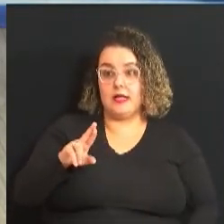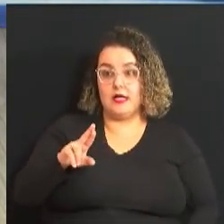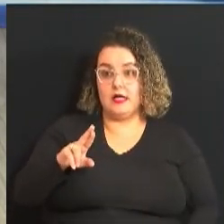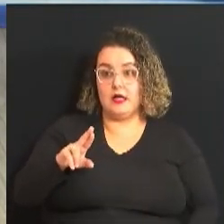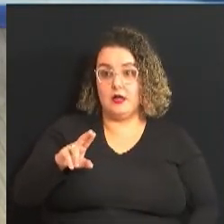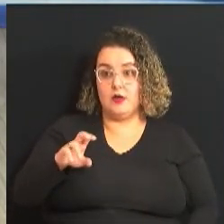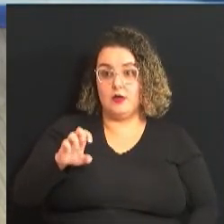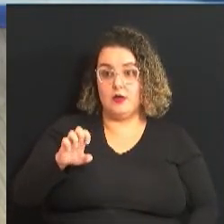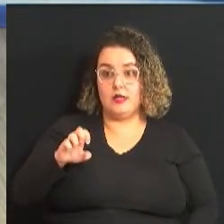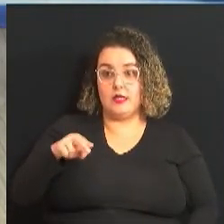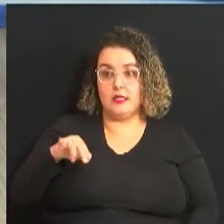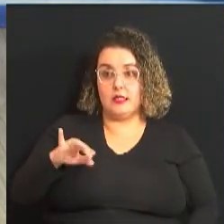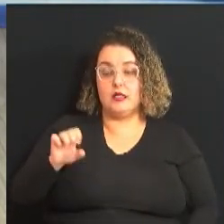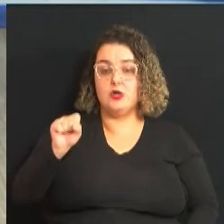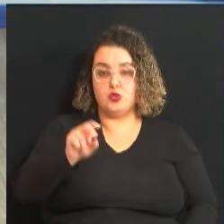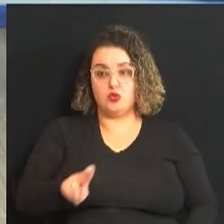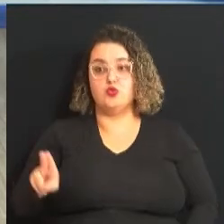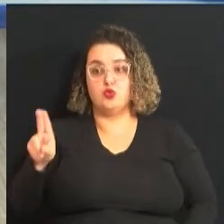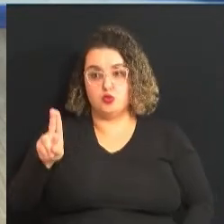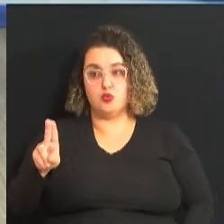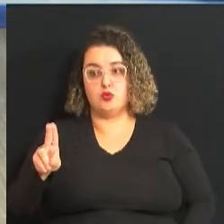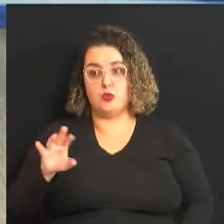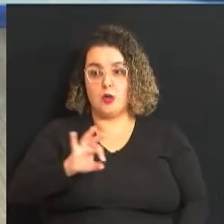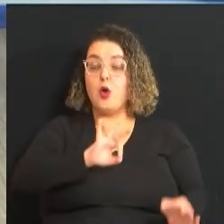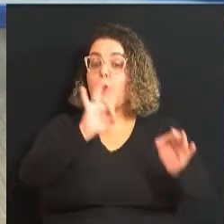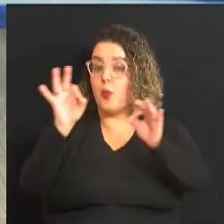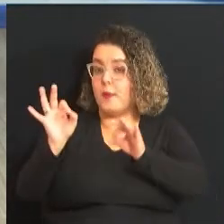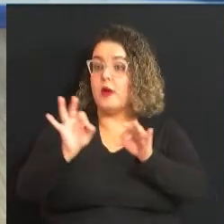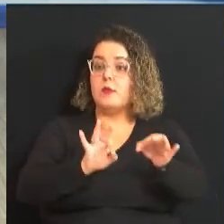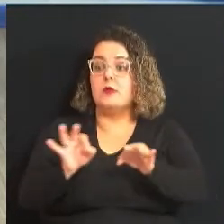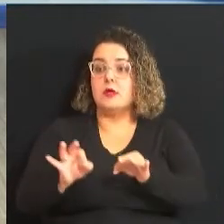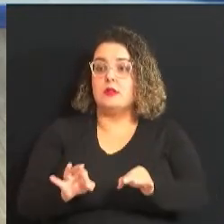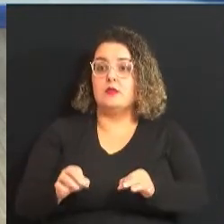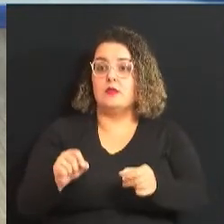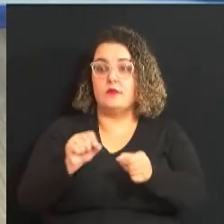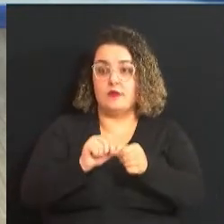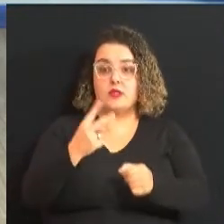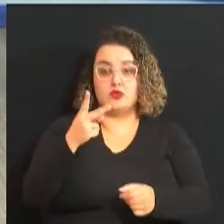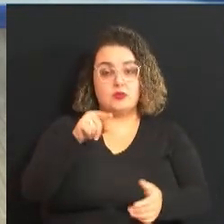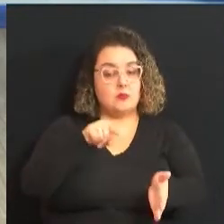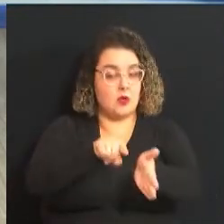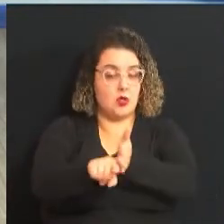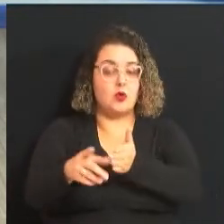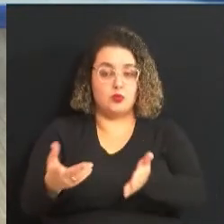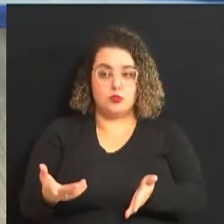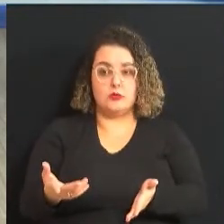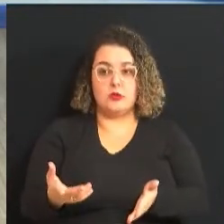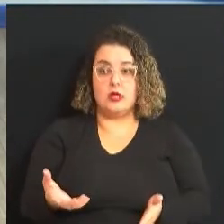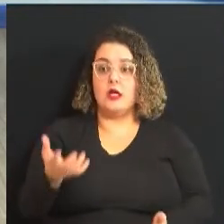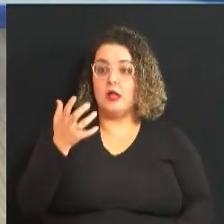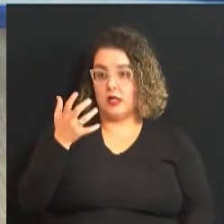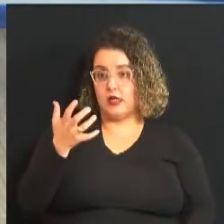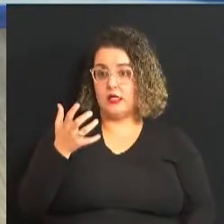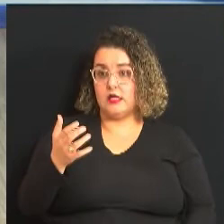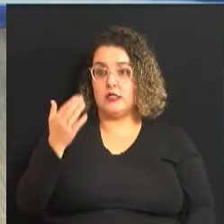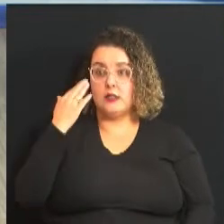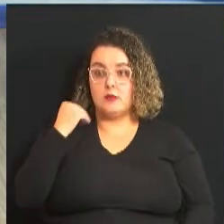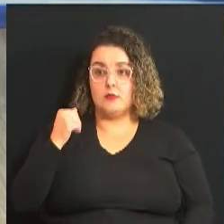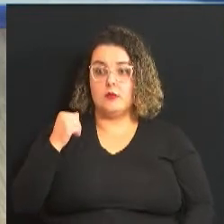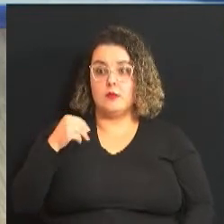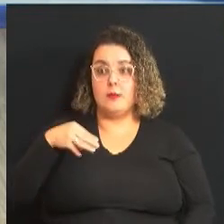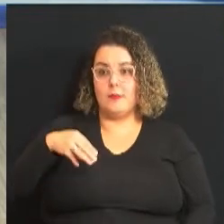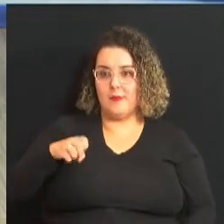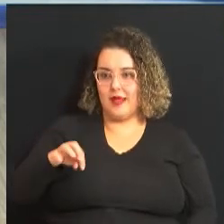de Sumaré, Jardim Viel, e está acompanhando o nosso programa. Ela fez 2 perguntas. Eu gostaria de saber se tem algum método contraceptivo